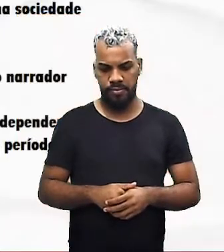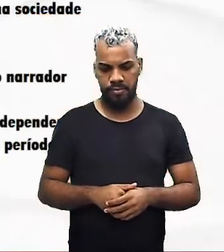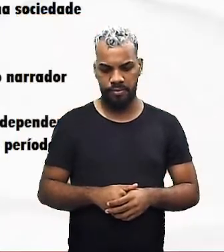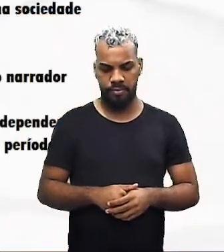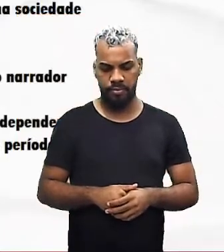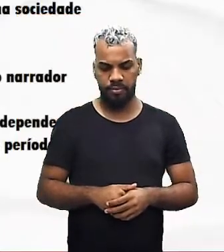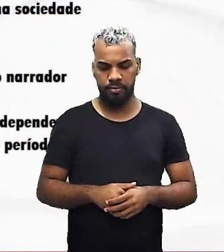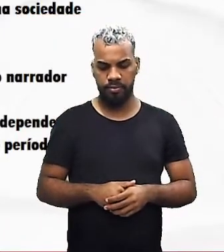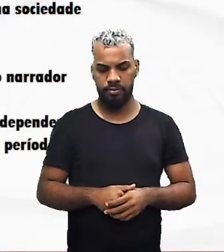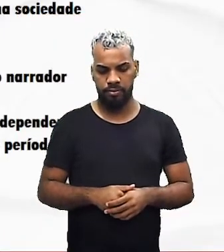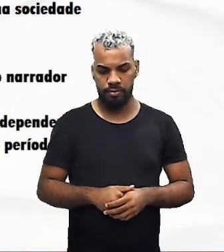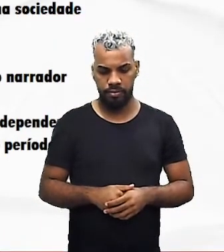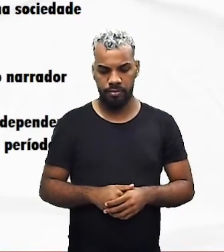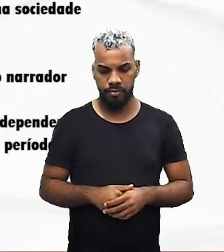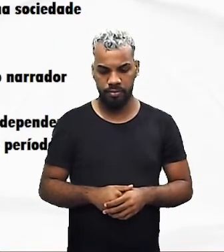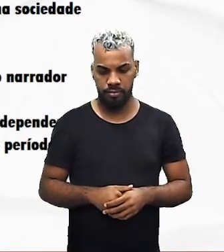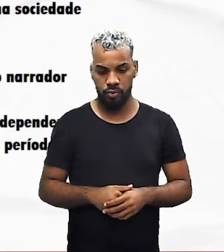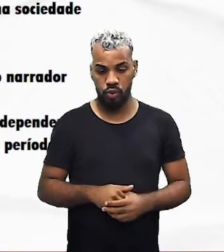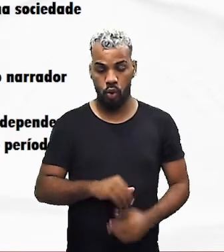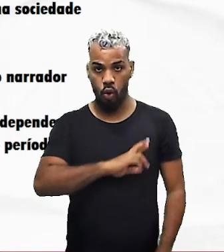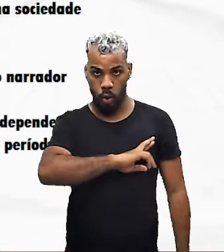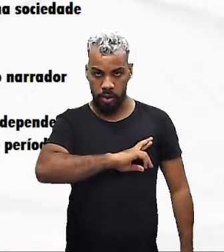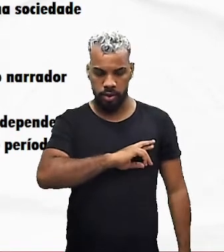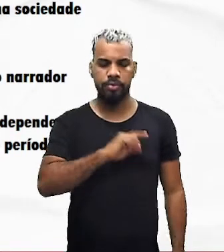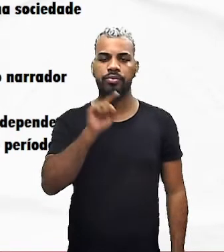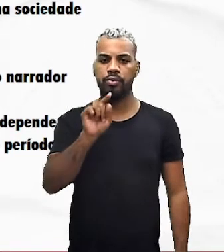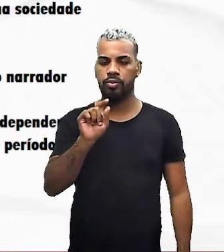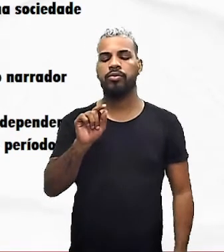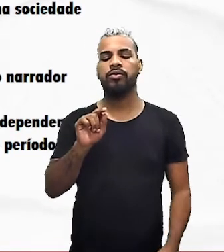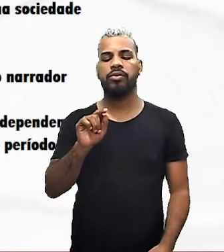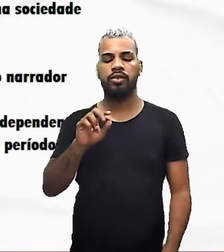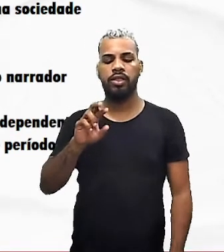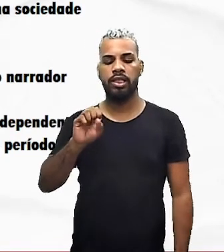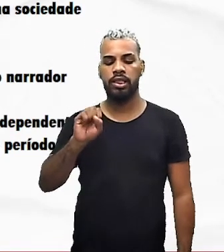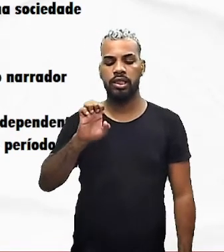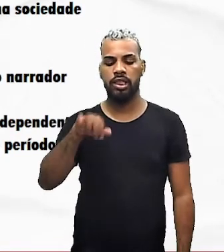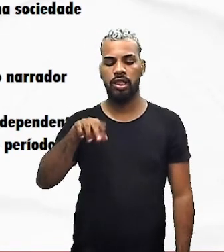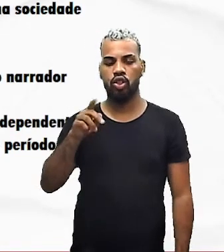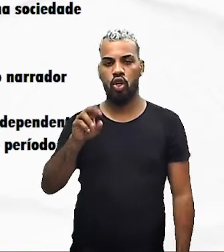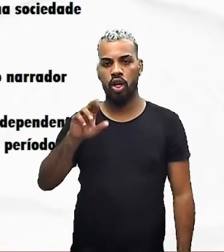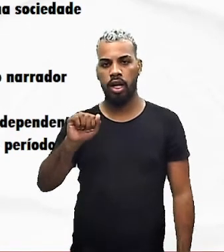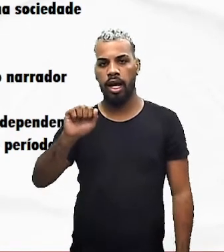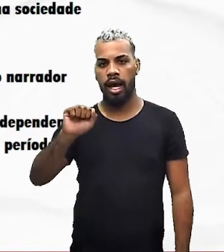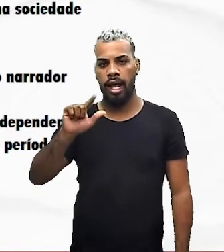aqui. O romance Senhora de Alencar foi publicado em